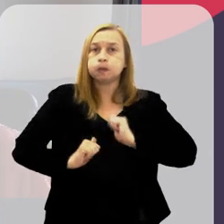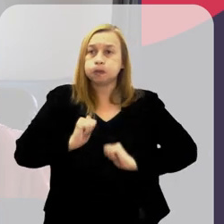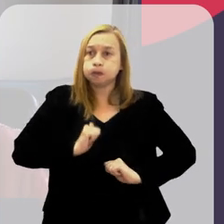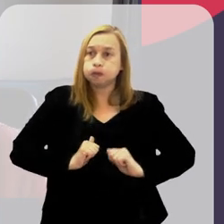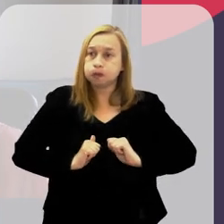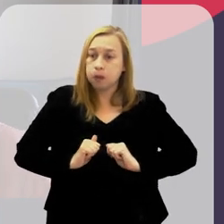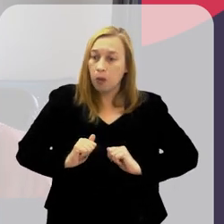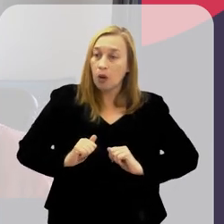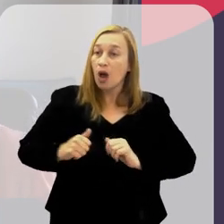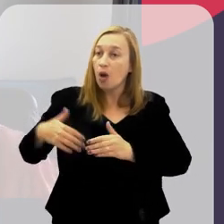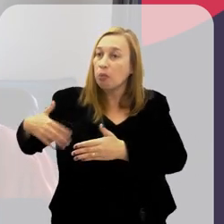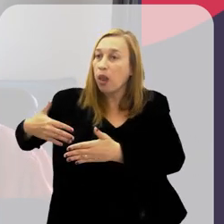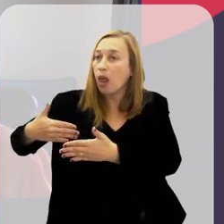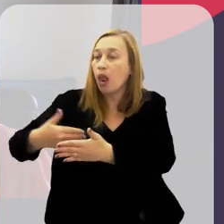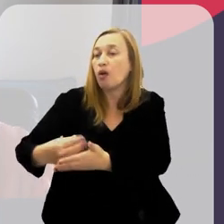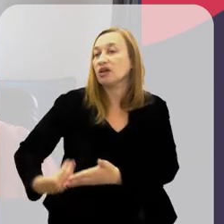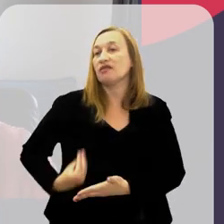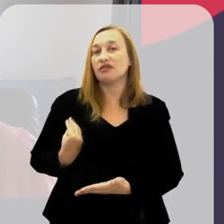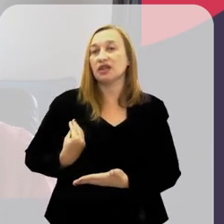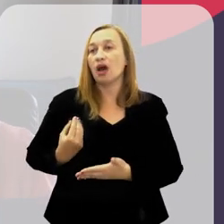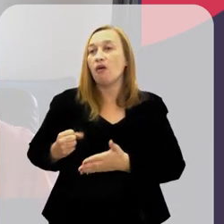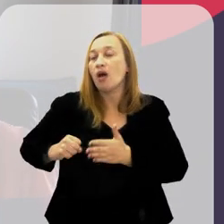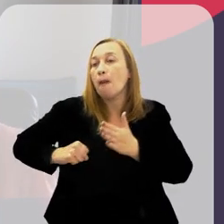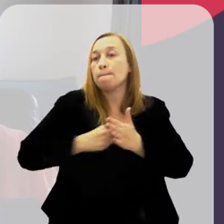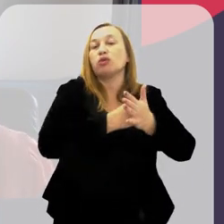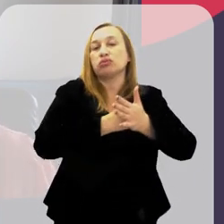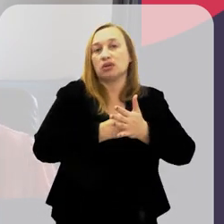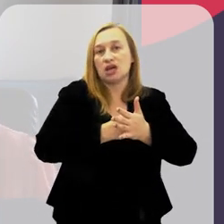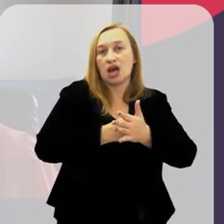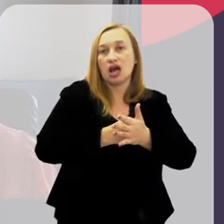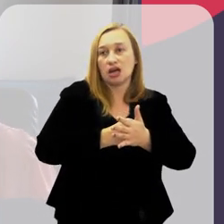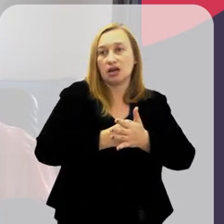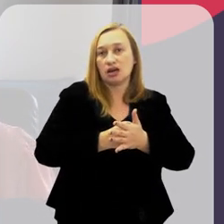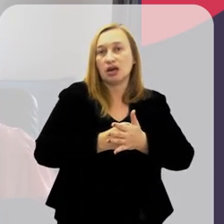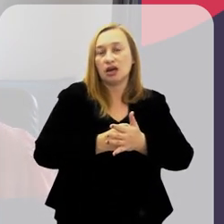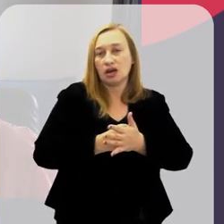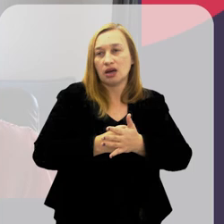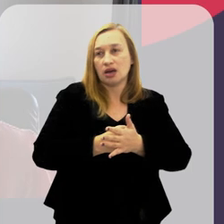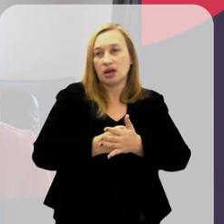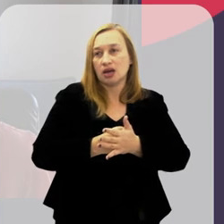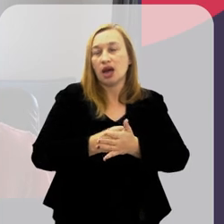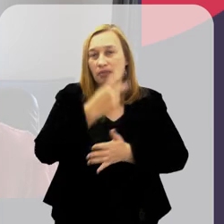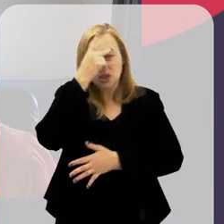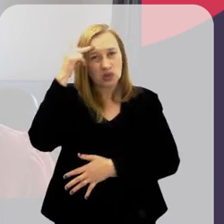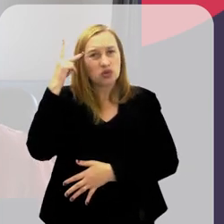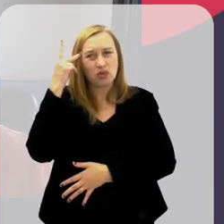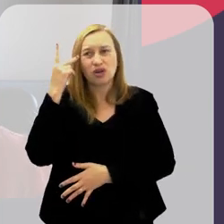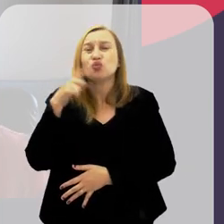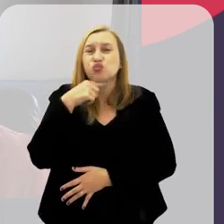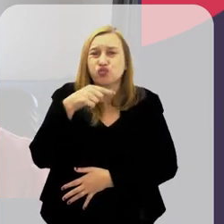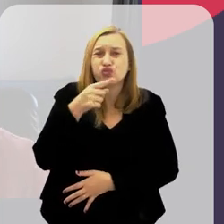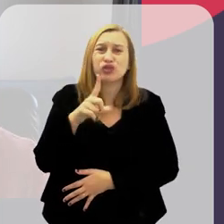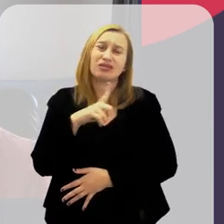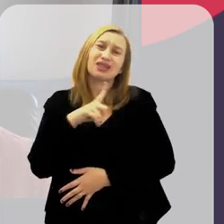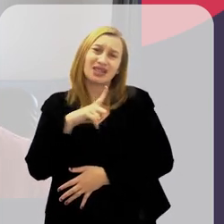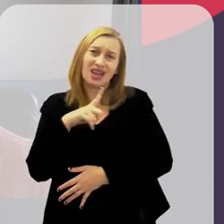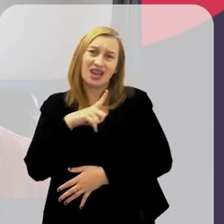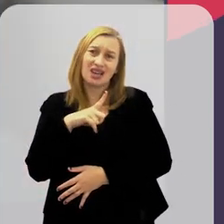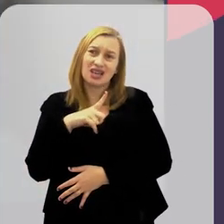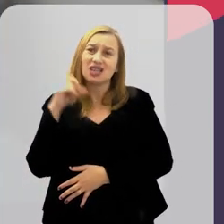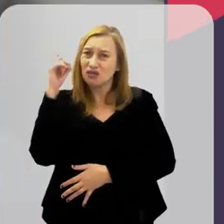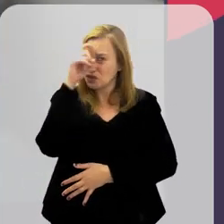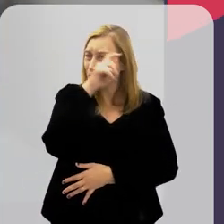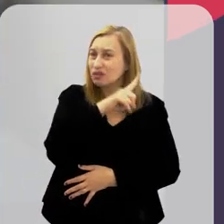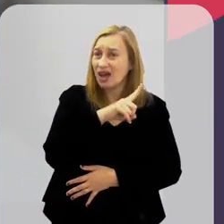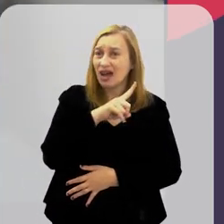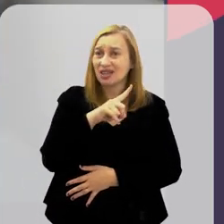carrega no ensino fundamental e no ensino médio, que faz não ir adiante, que faz chegar num terceiro ano do ensino médio com muitas dúvidas, com